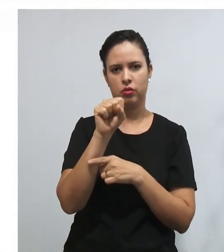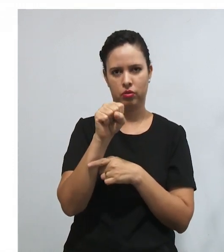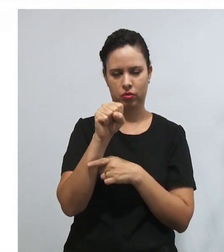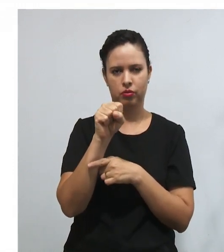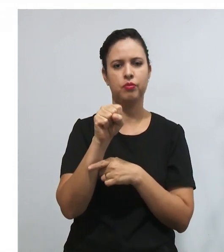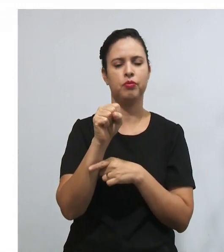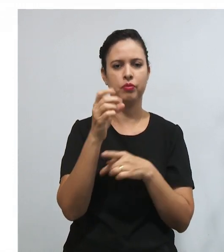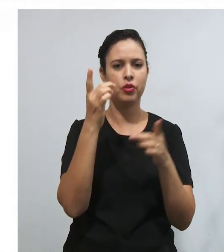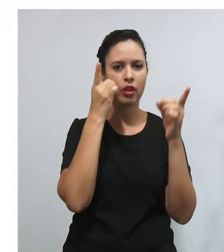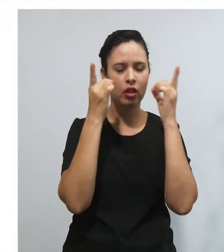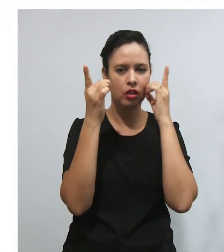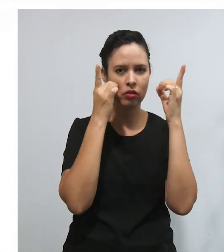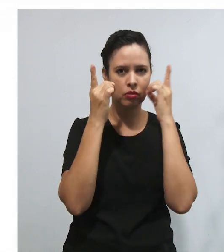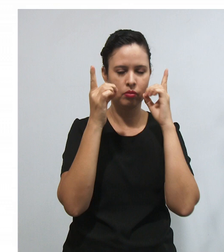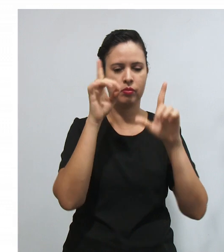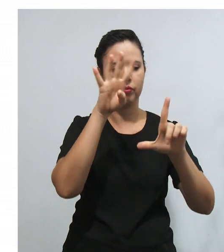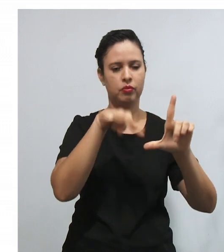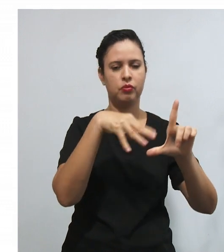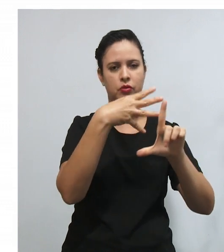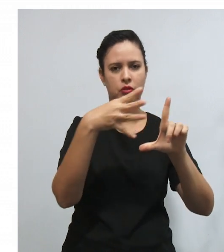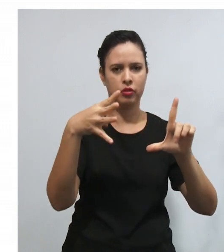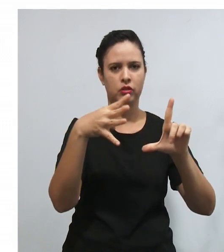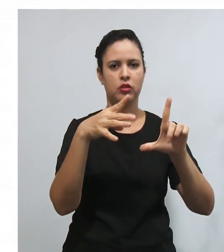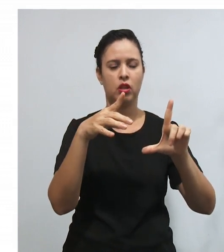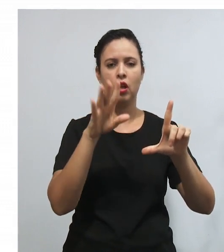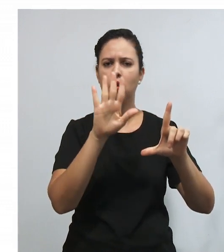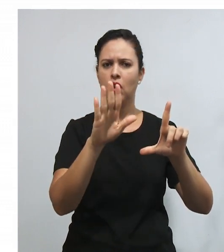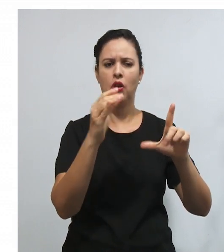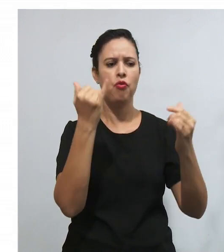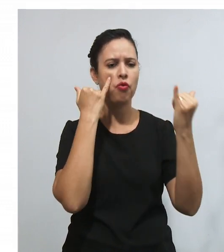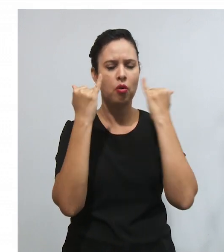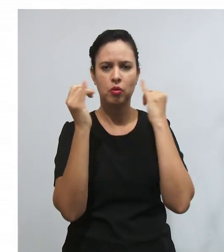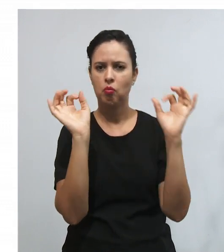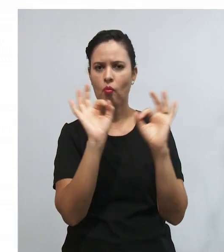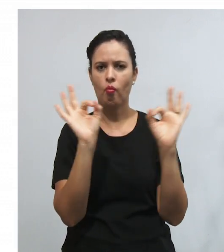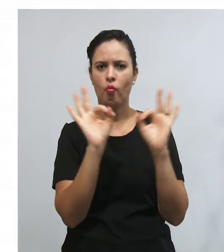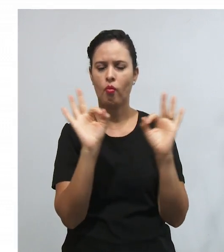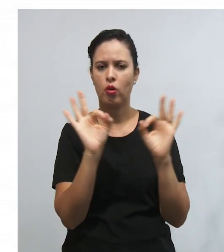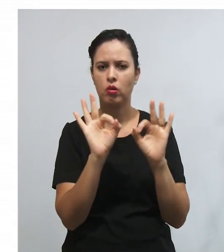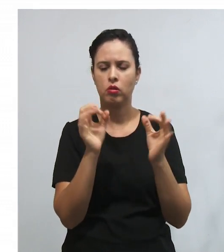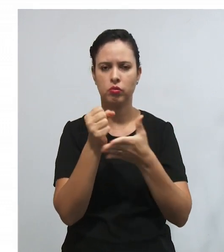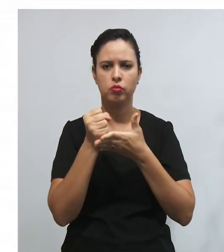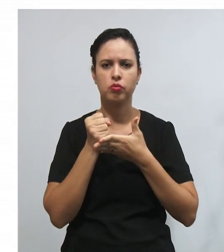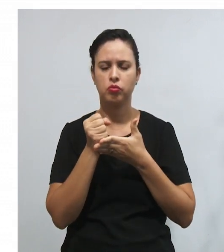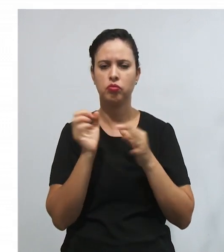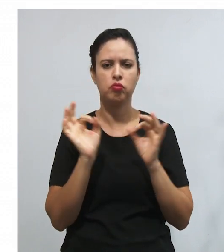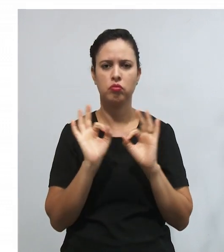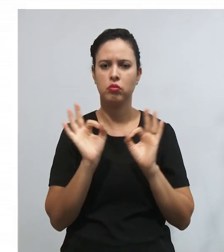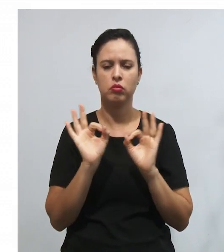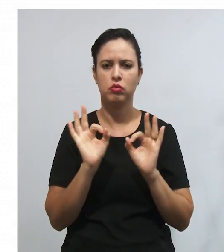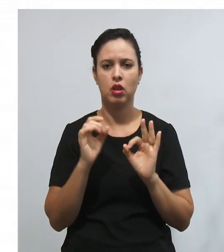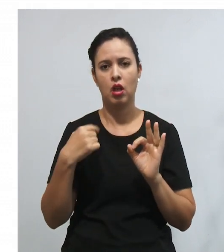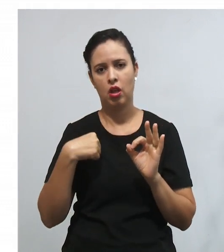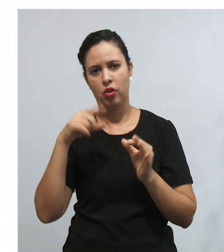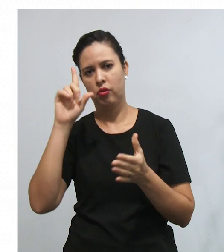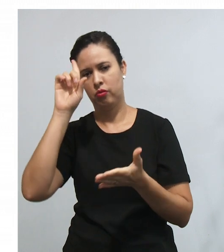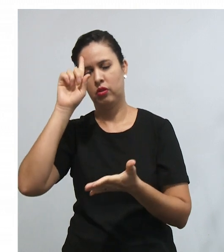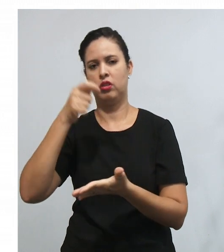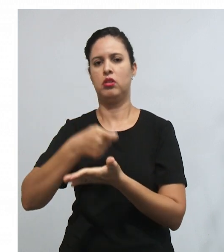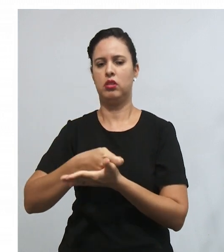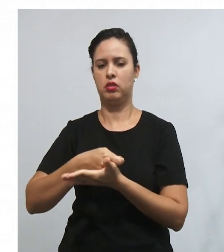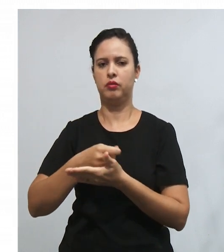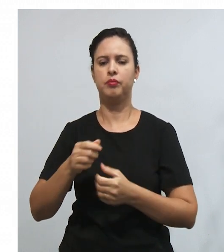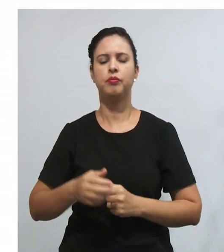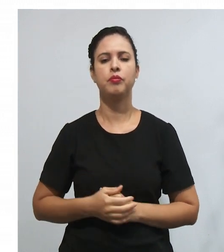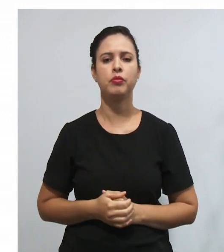dados que estão numa planilha, não foram processados, não me gerou ainda nenhuma informação útil para que eu possa tomar algumas decisões. Vamos supor